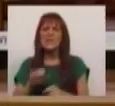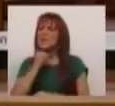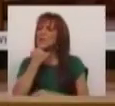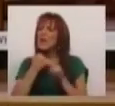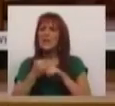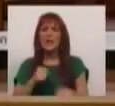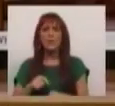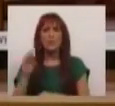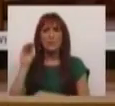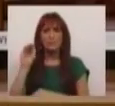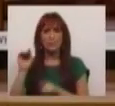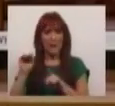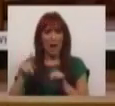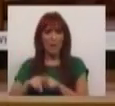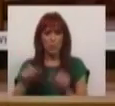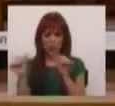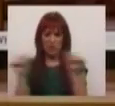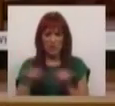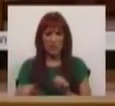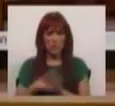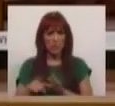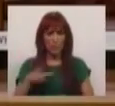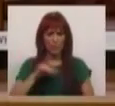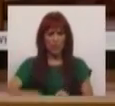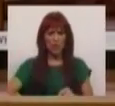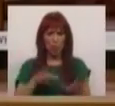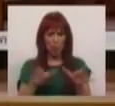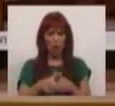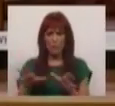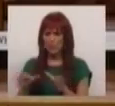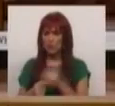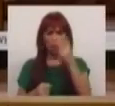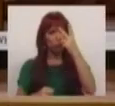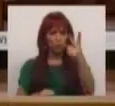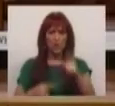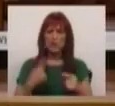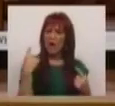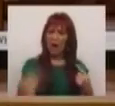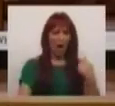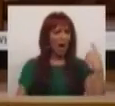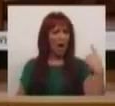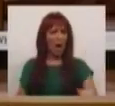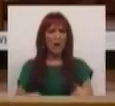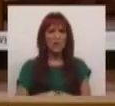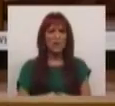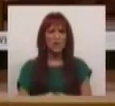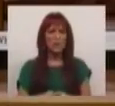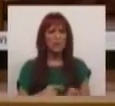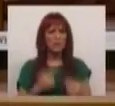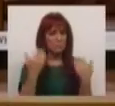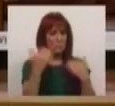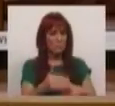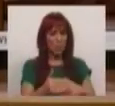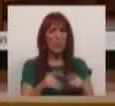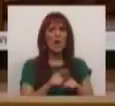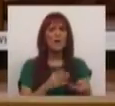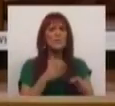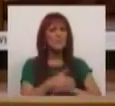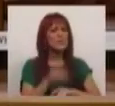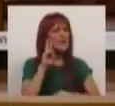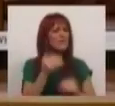bancário no nosso sistema legal. Em Portugal, só há 2 grupos de pessoas sujeitas a acesso irrestrito à